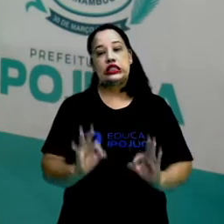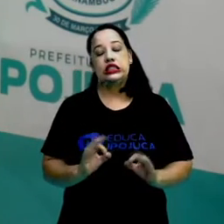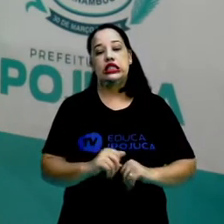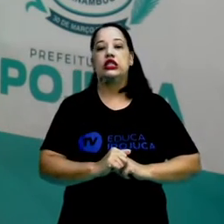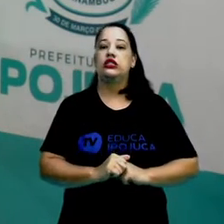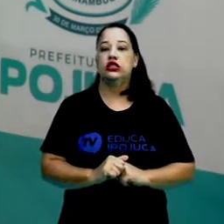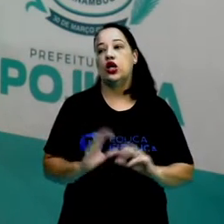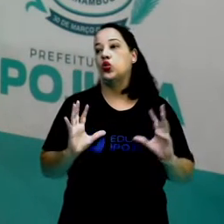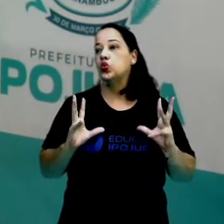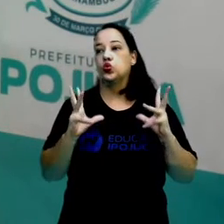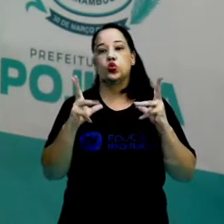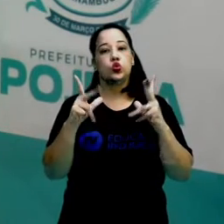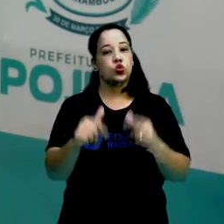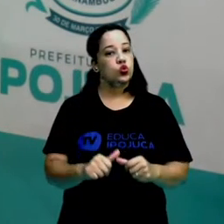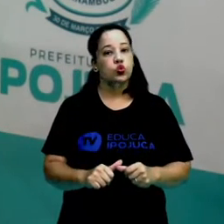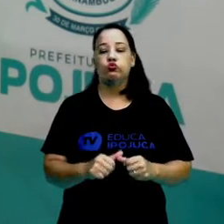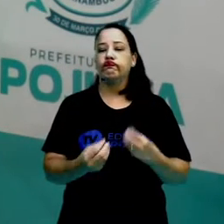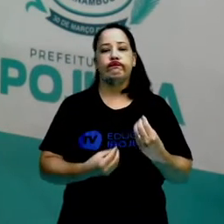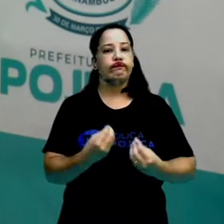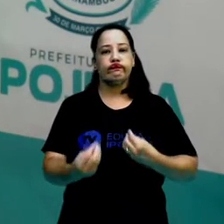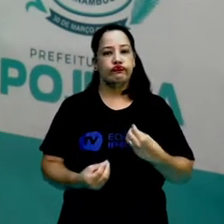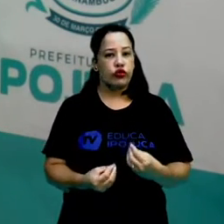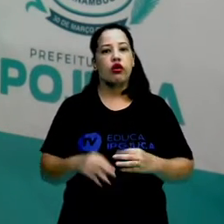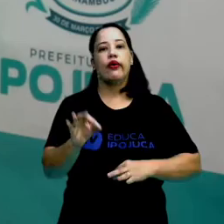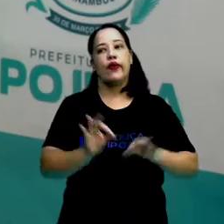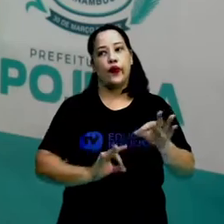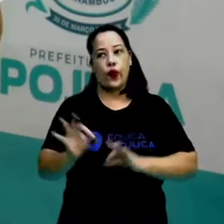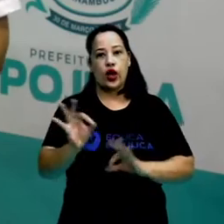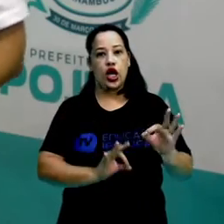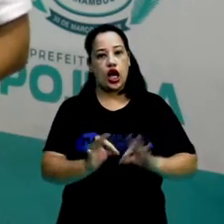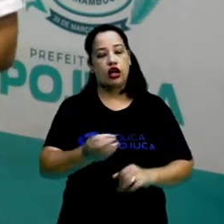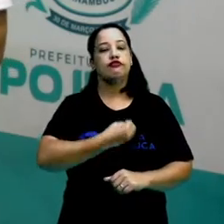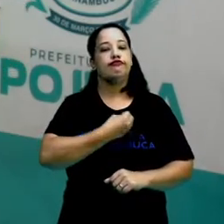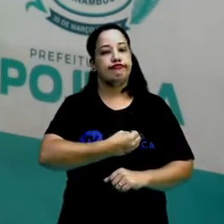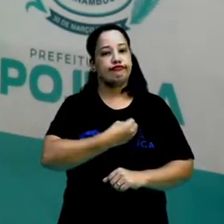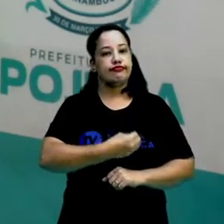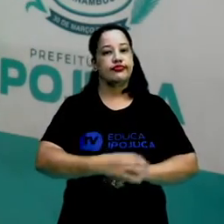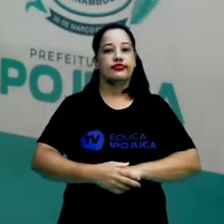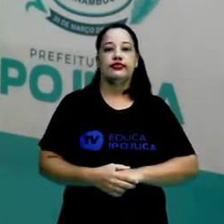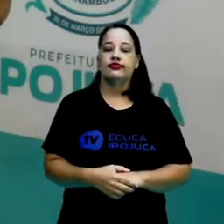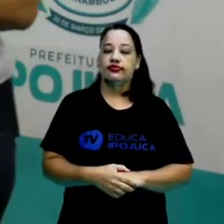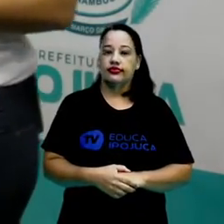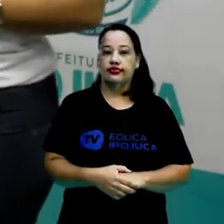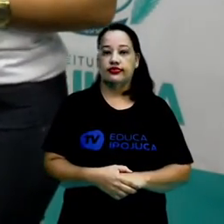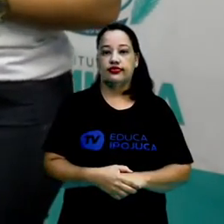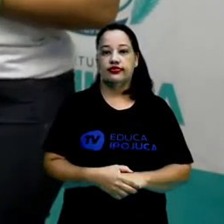como tudo isso funciona para organizarmos as nossas vidas.